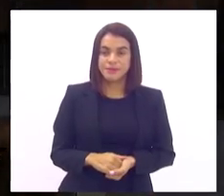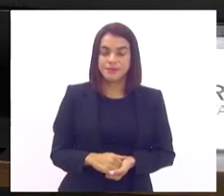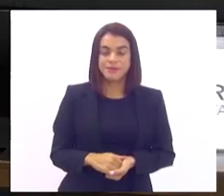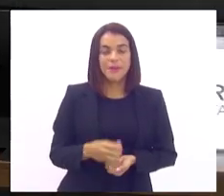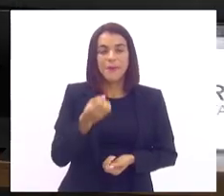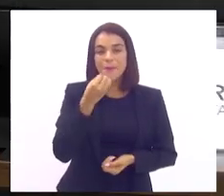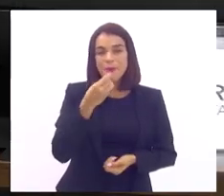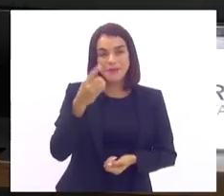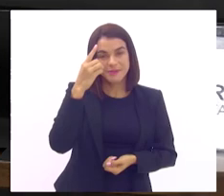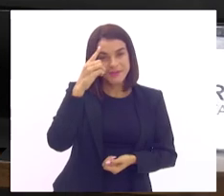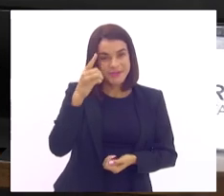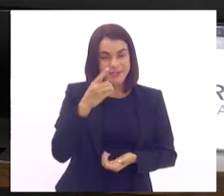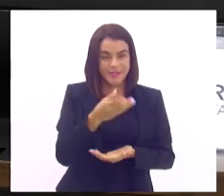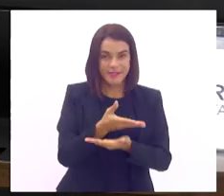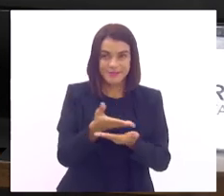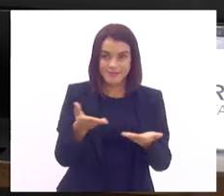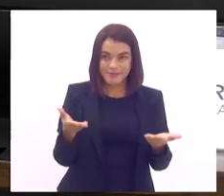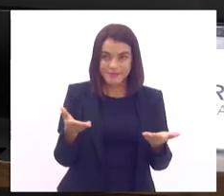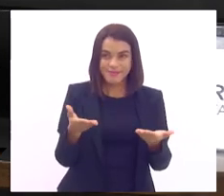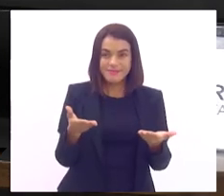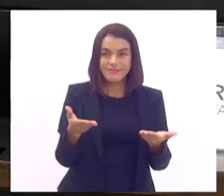Bom dia a todos.